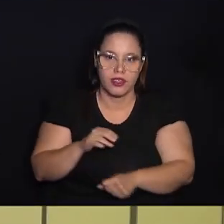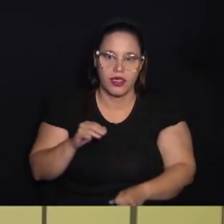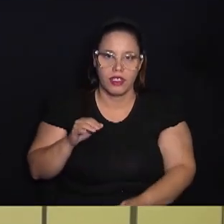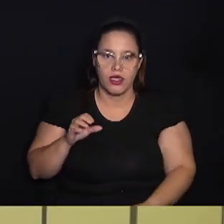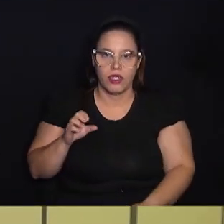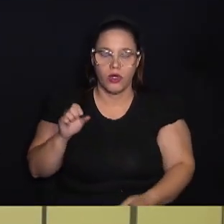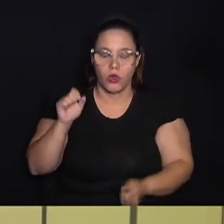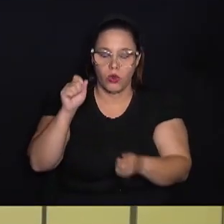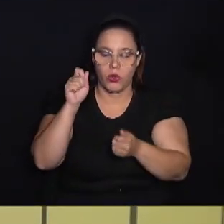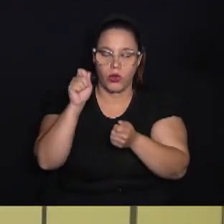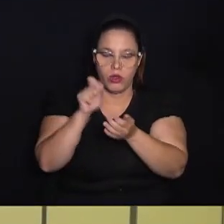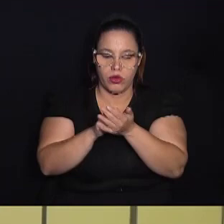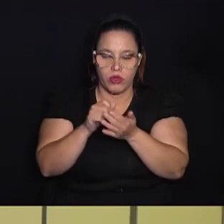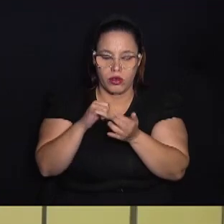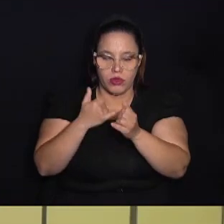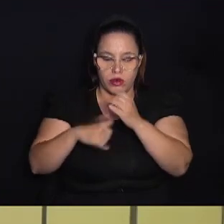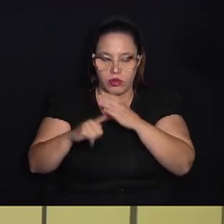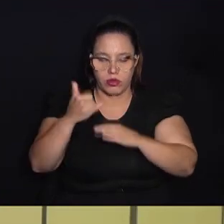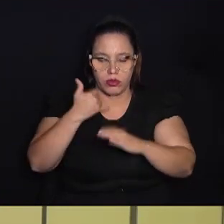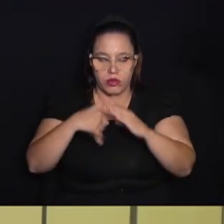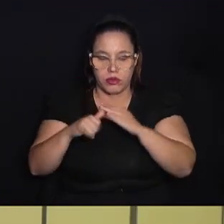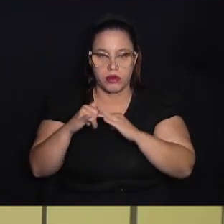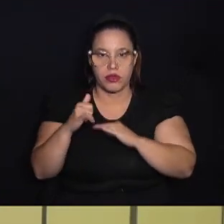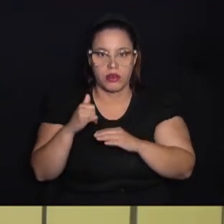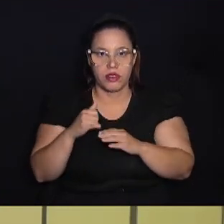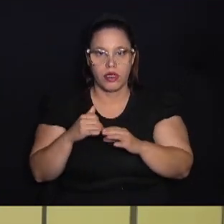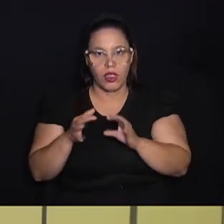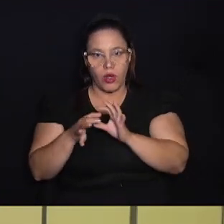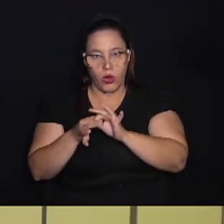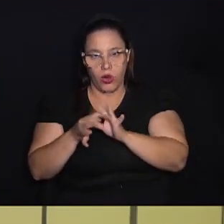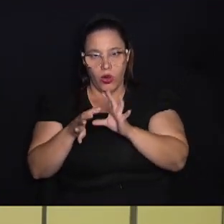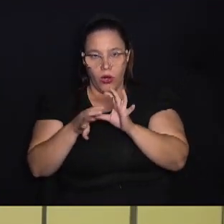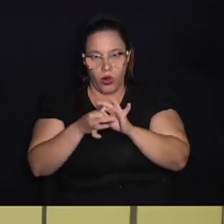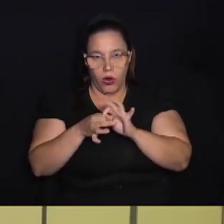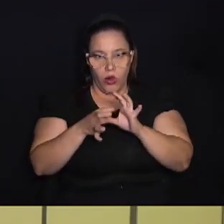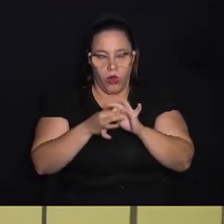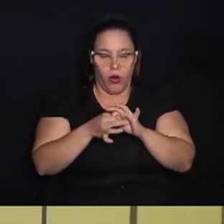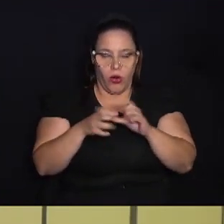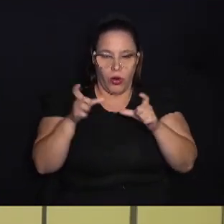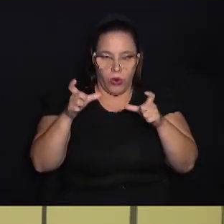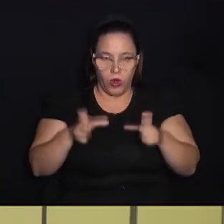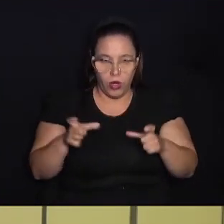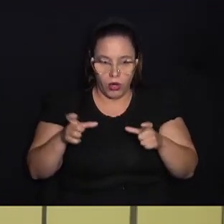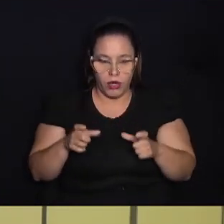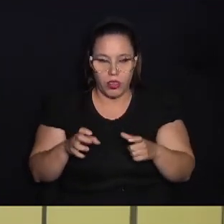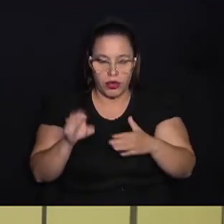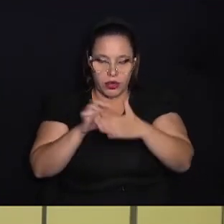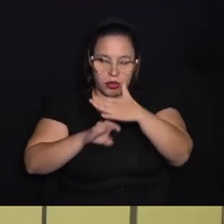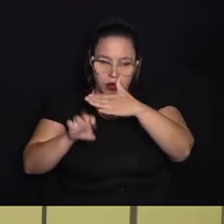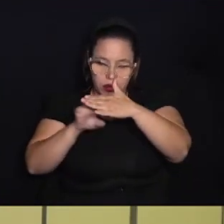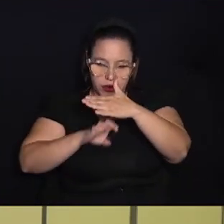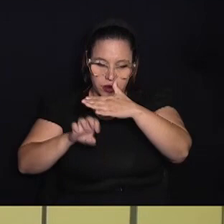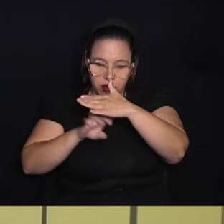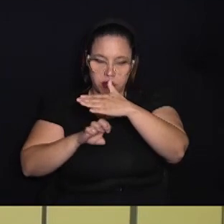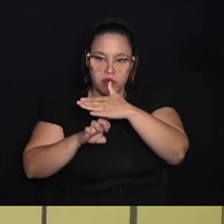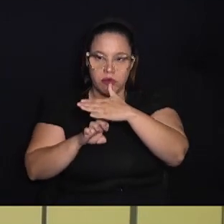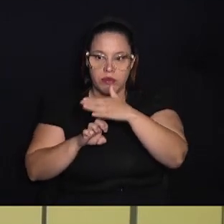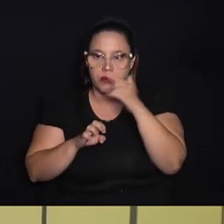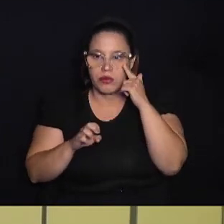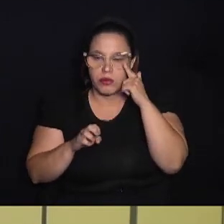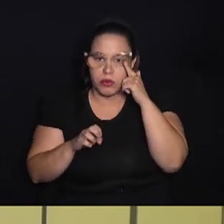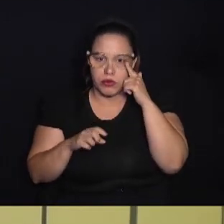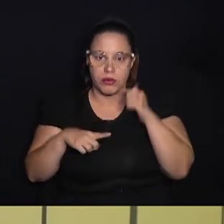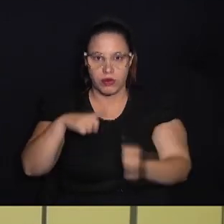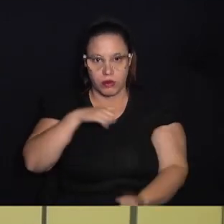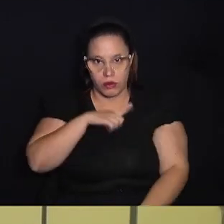canal do YouTube mas a gente também faz parcerias com os comércios locais com as empresas da cidade região a gente já tem alguns